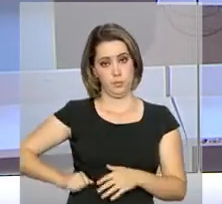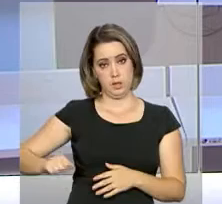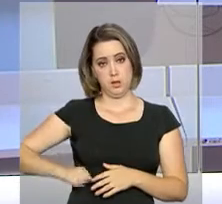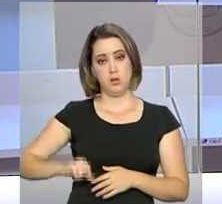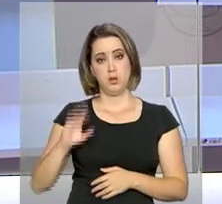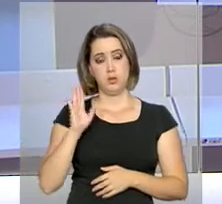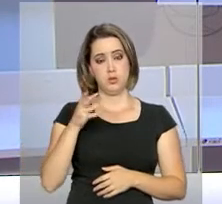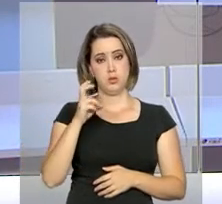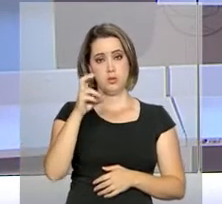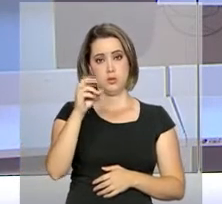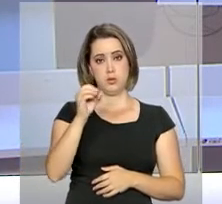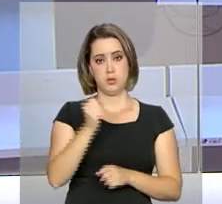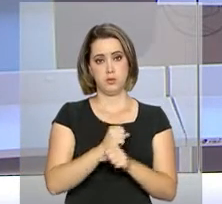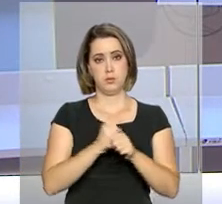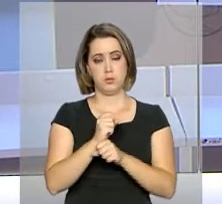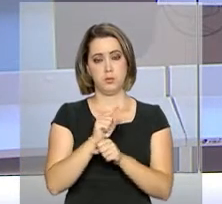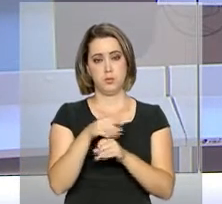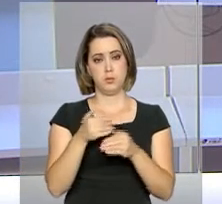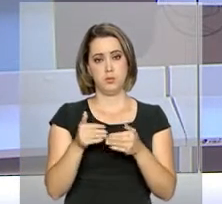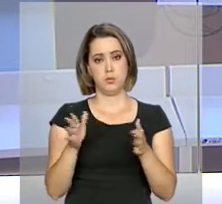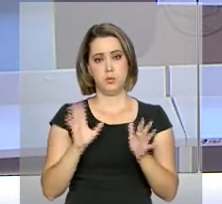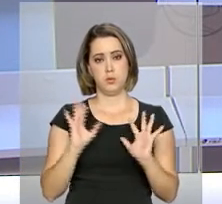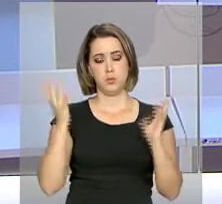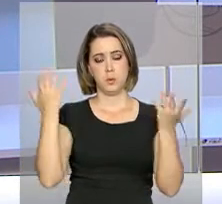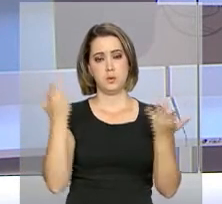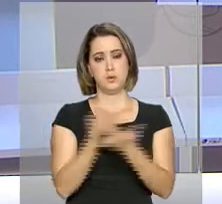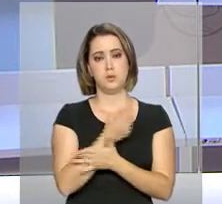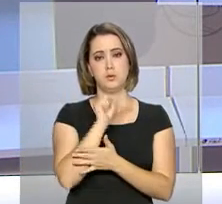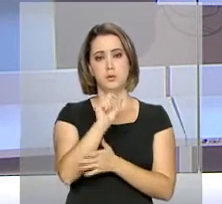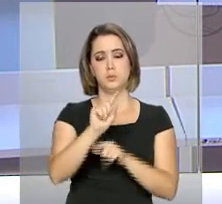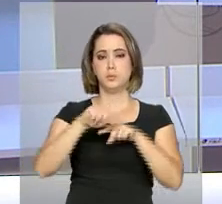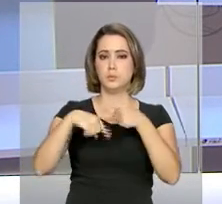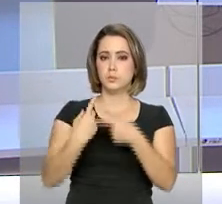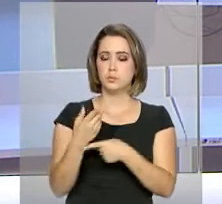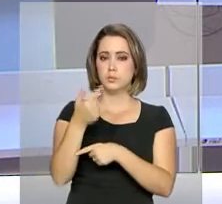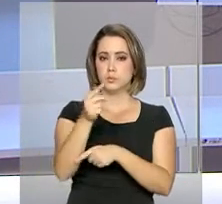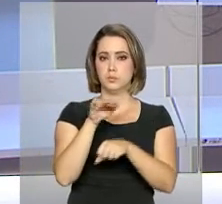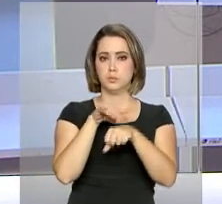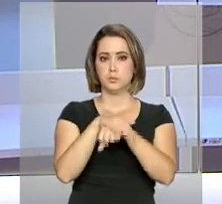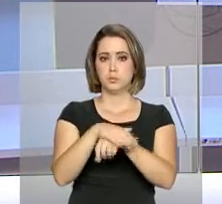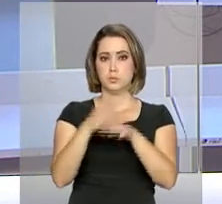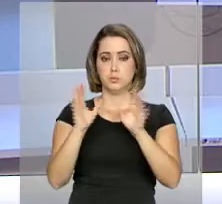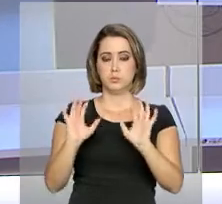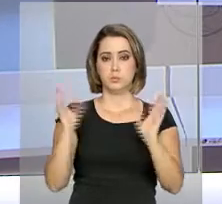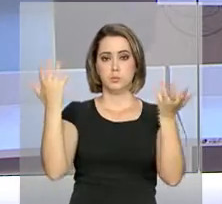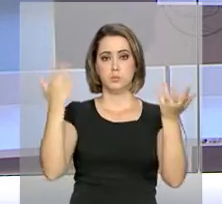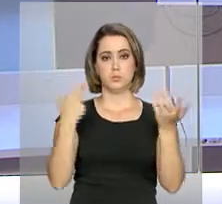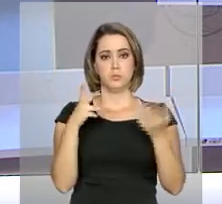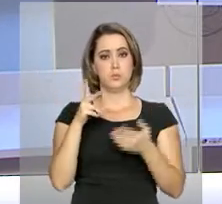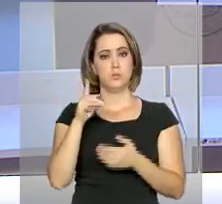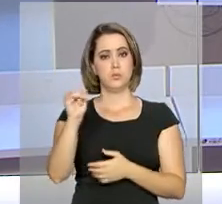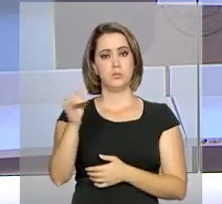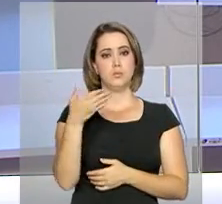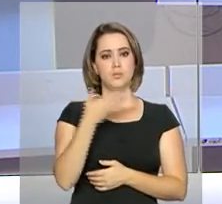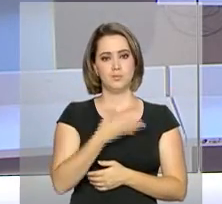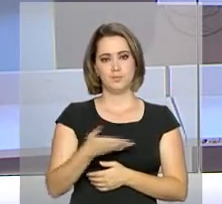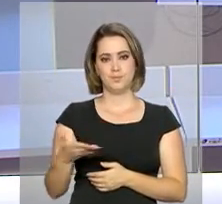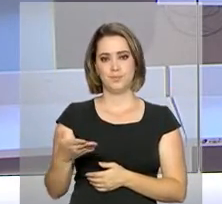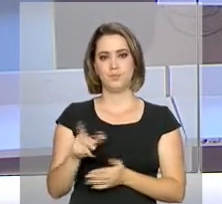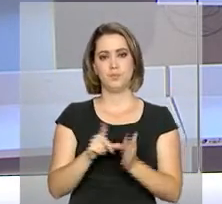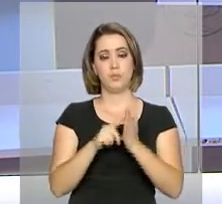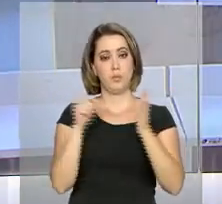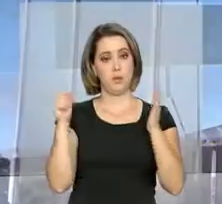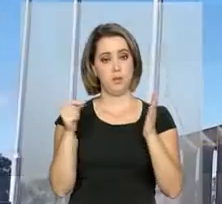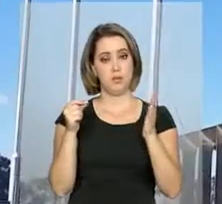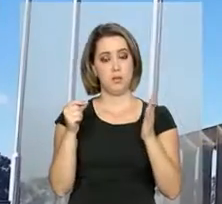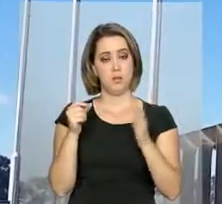50 anos da sua inauguração. E uma cerimônia será realizada logo mais, às 7 da noite, em comemoração a essa data.